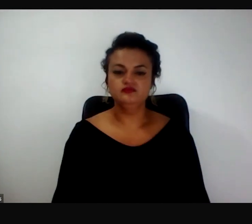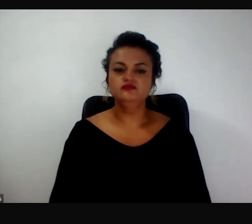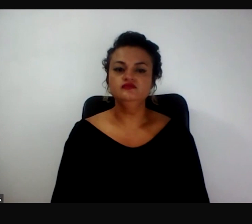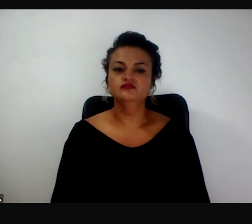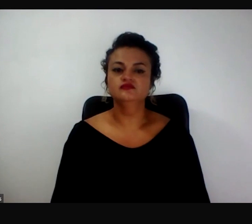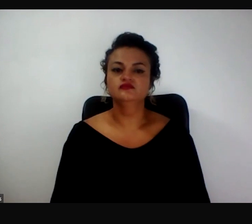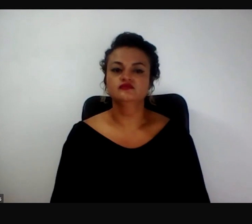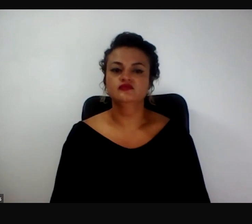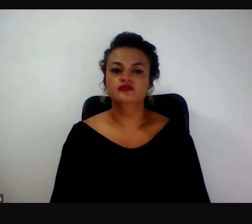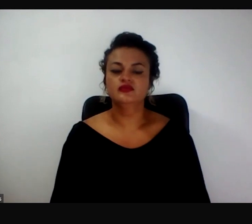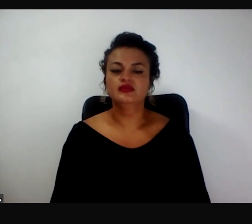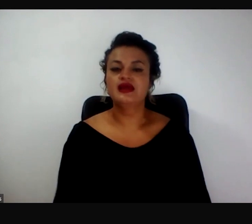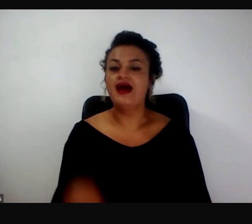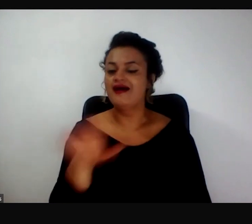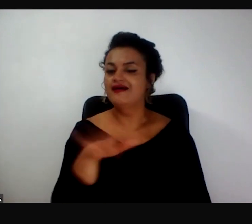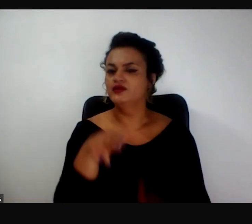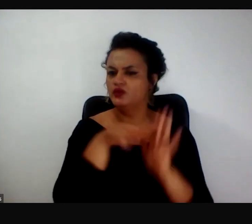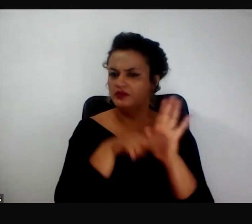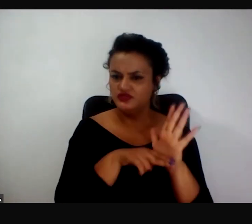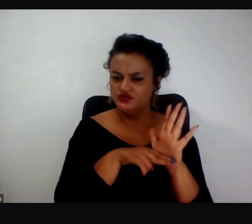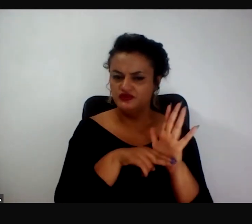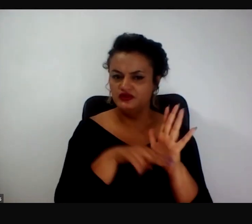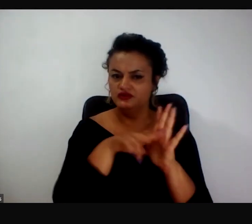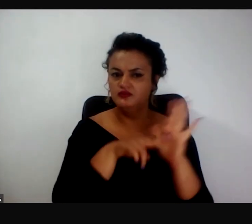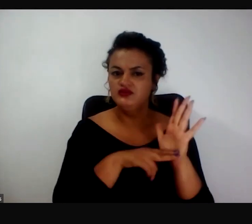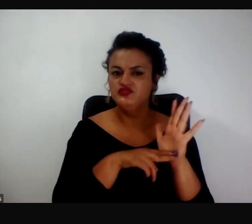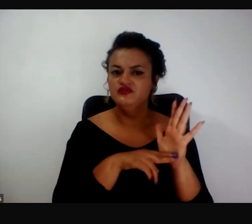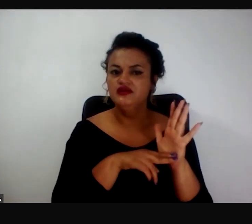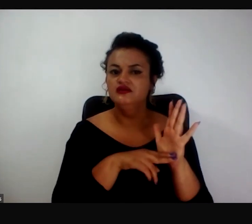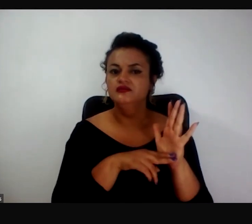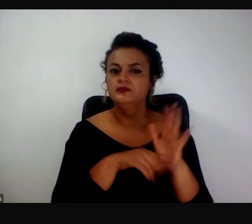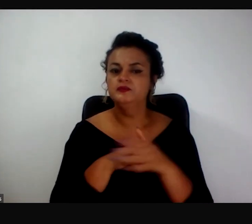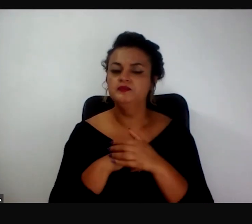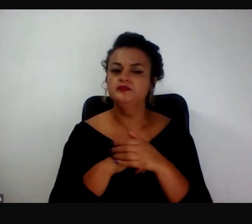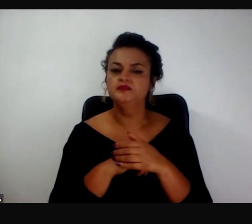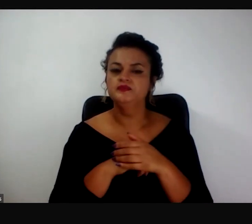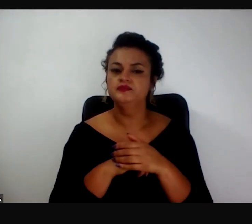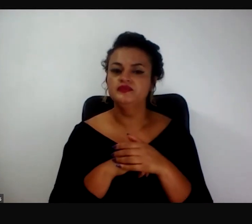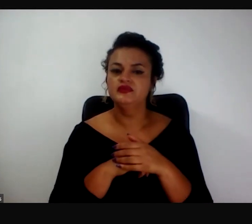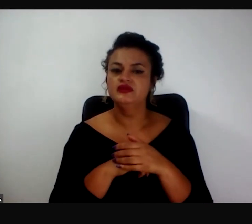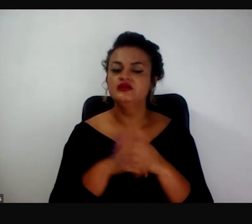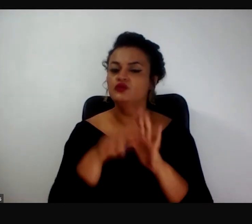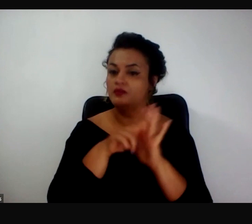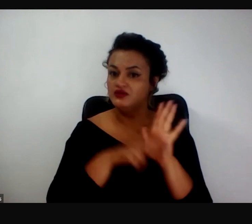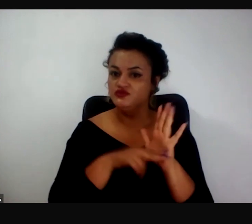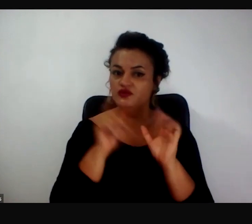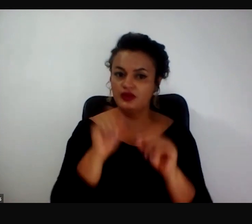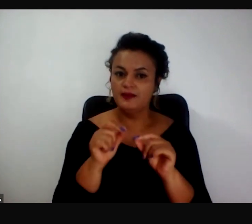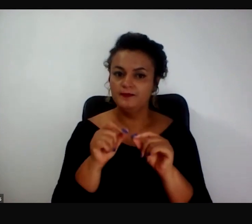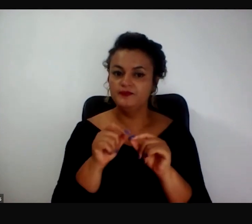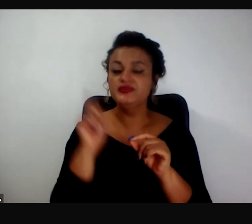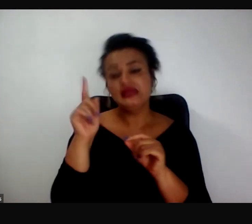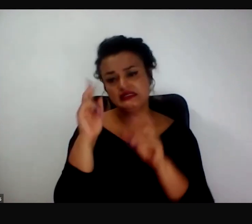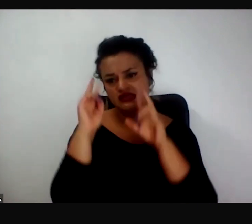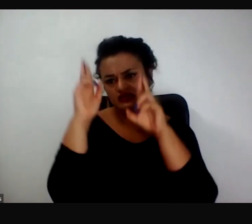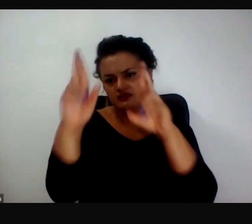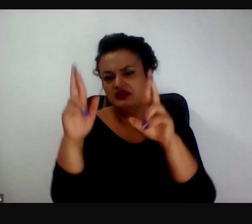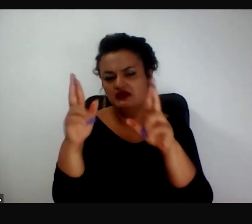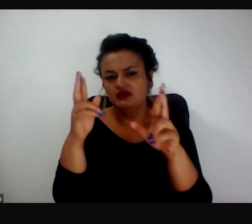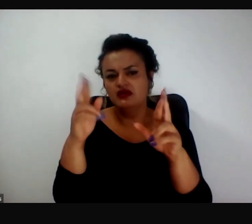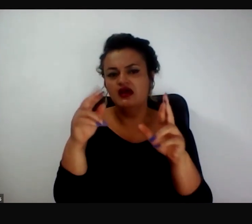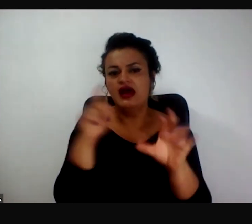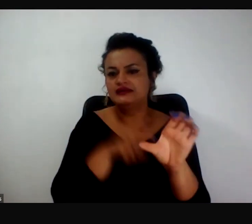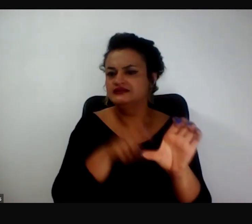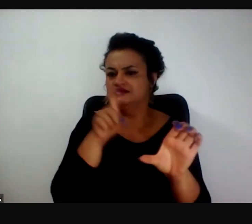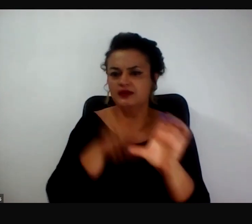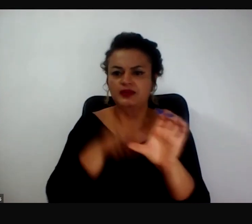Valor normativo, não declaram que tenha valor normativo. Declaram que eles respeitam a independência dos